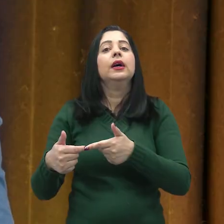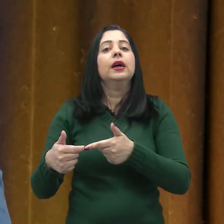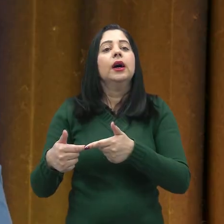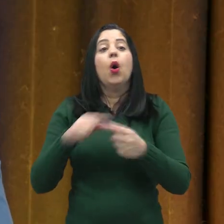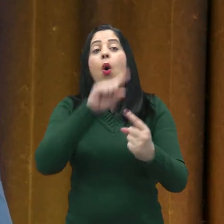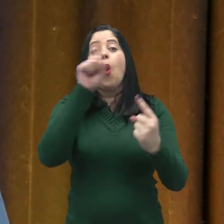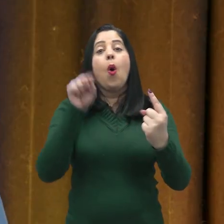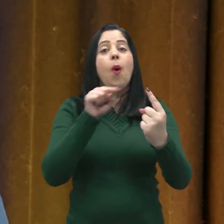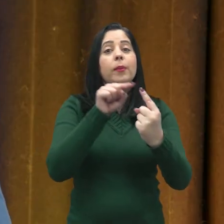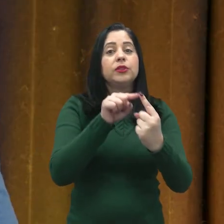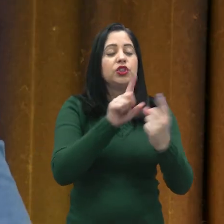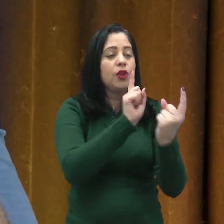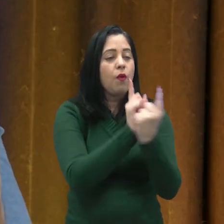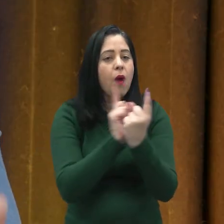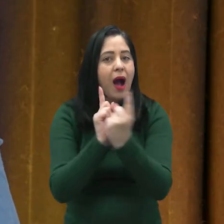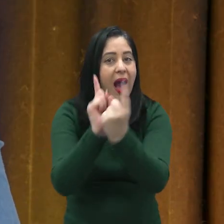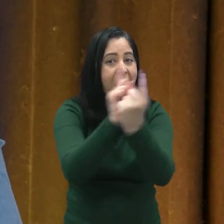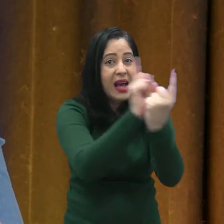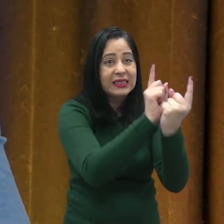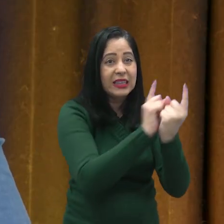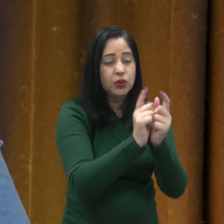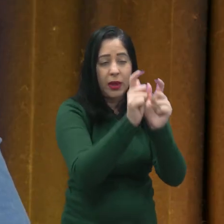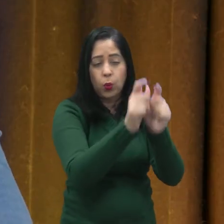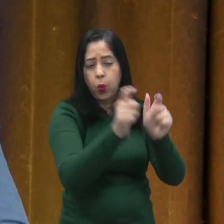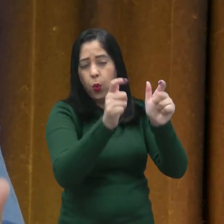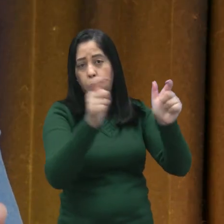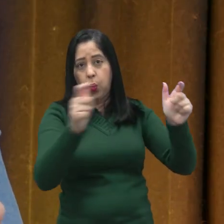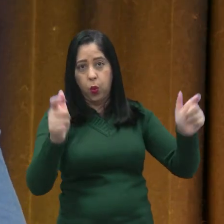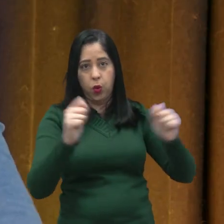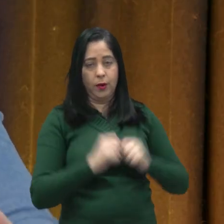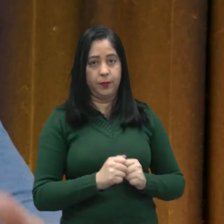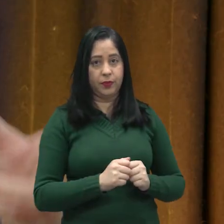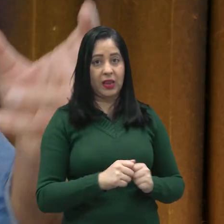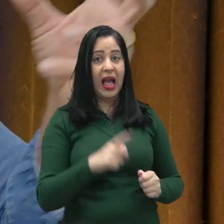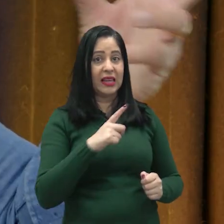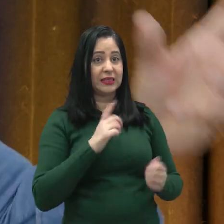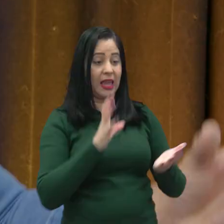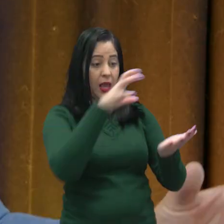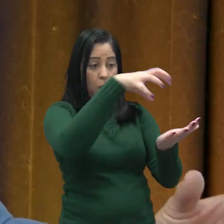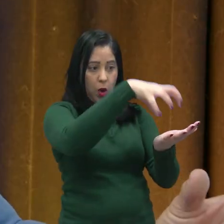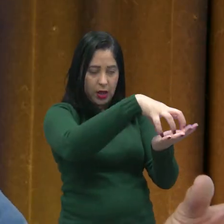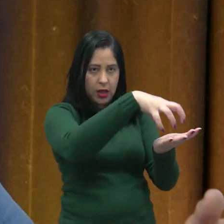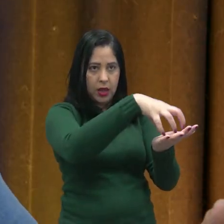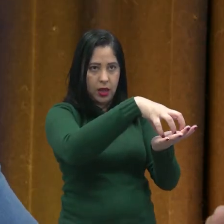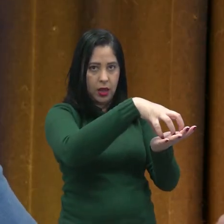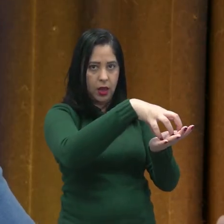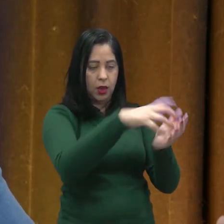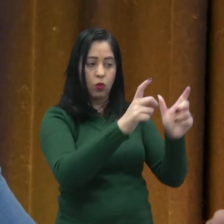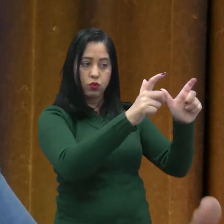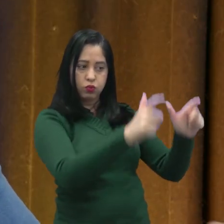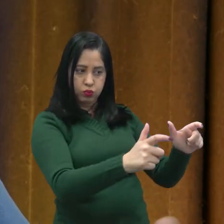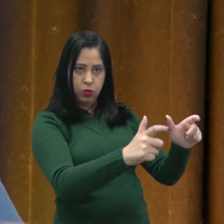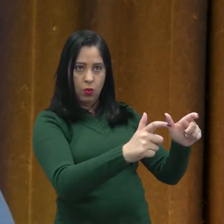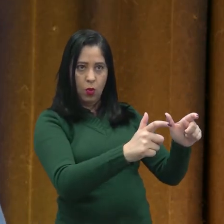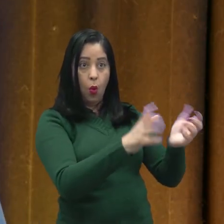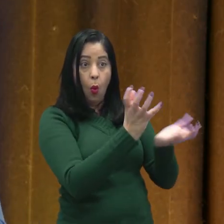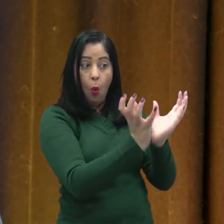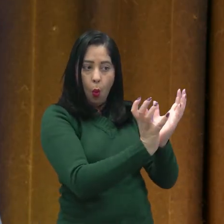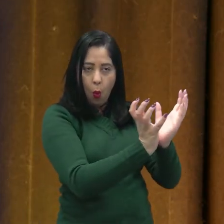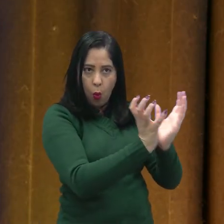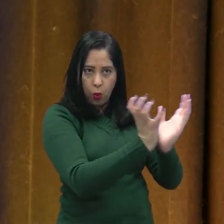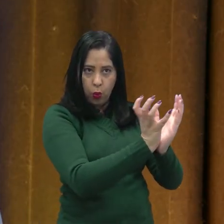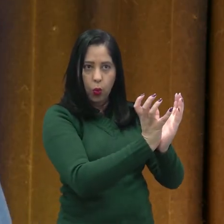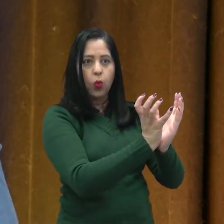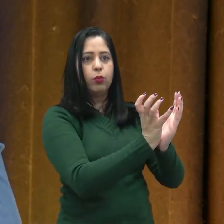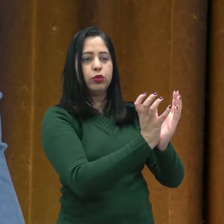atletas também, para que a gente possa atender mais e mais. Nós temos o departamento do alto rendimento, né, que também tem